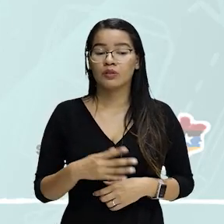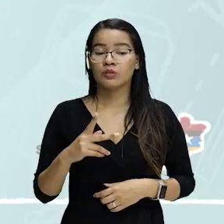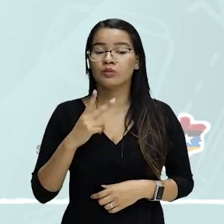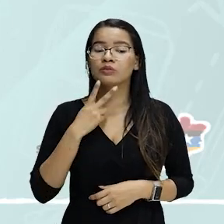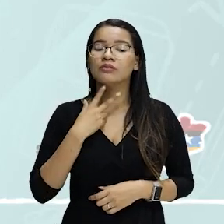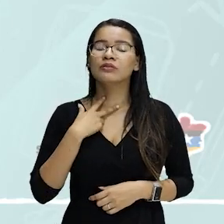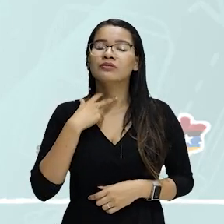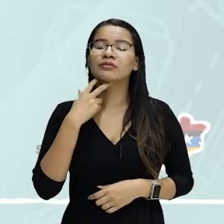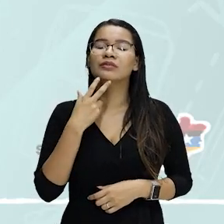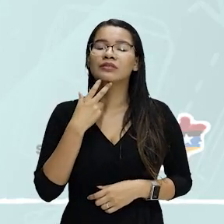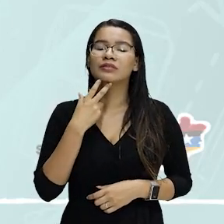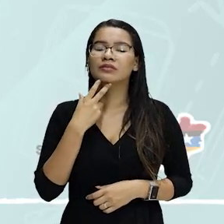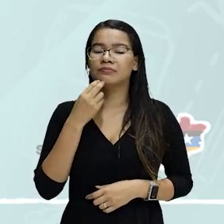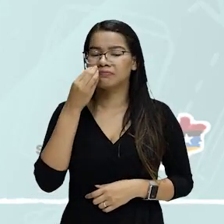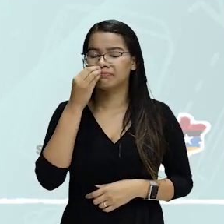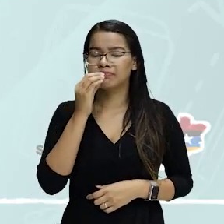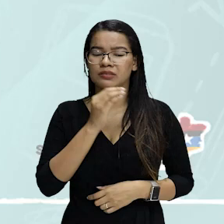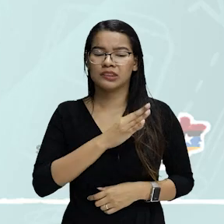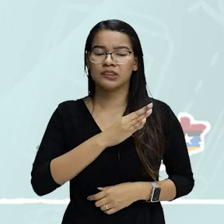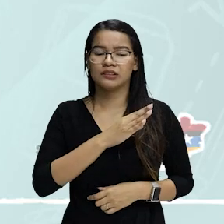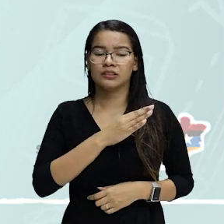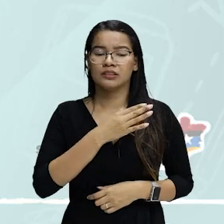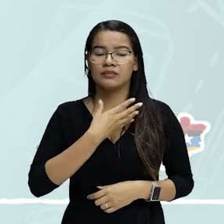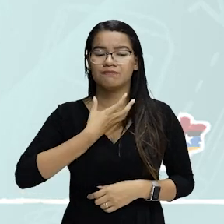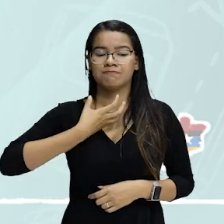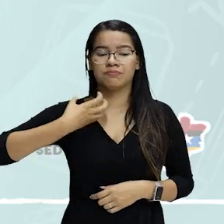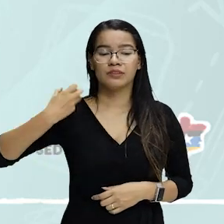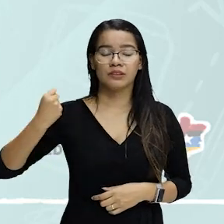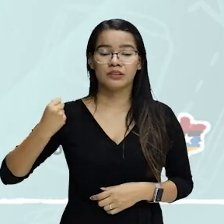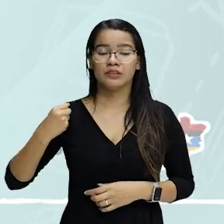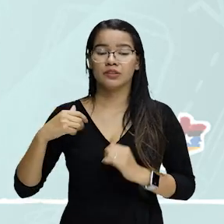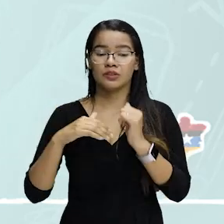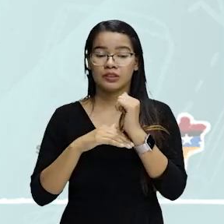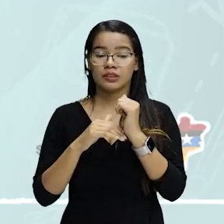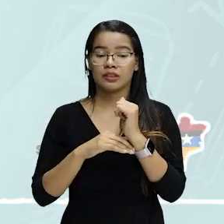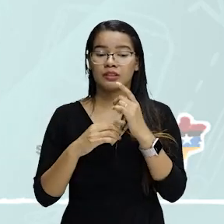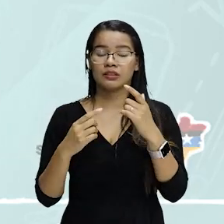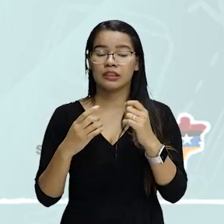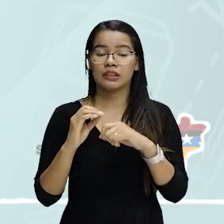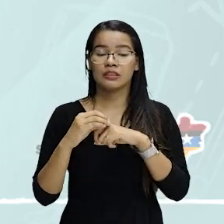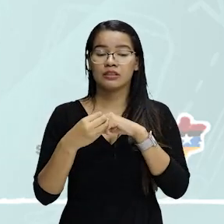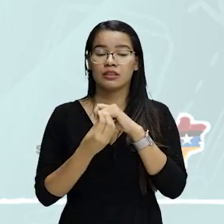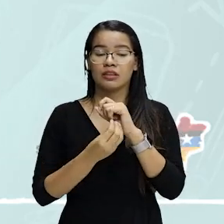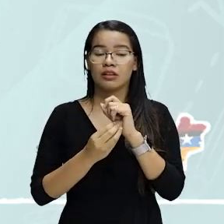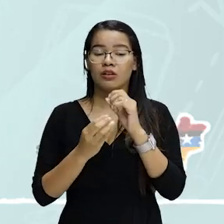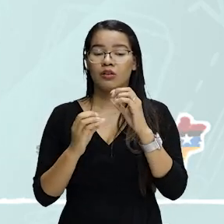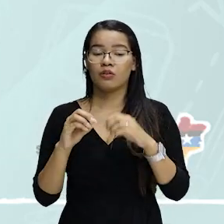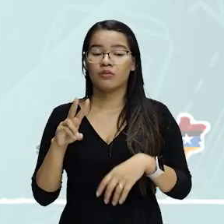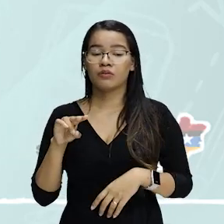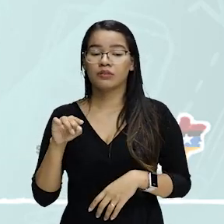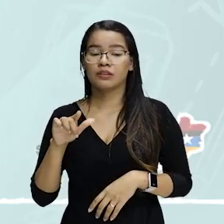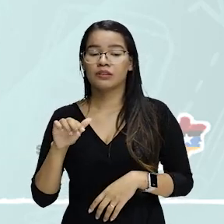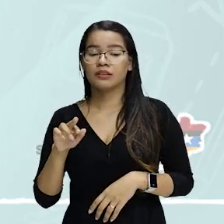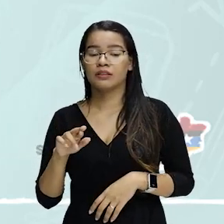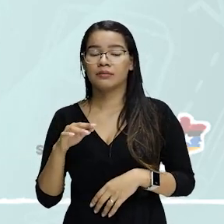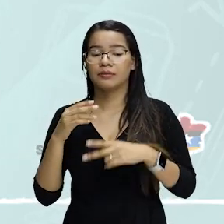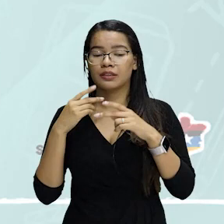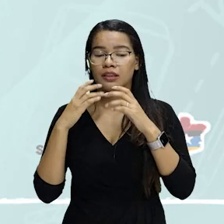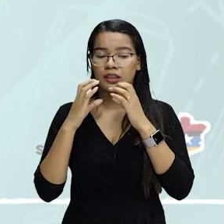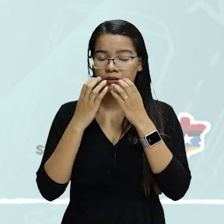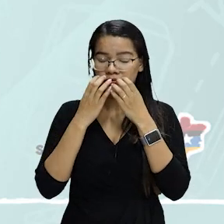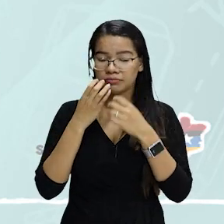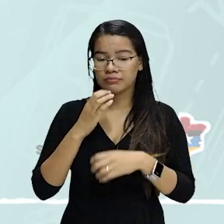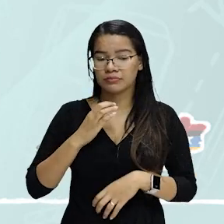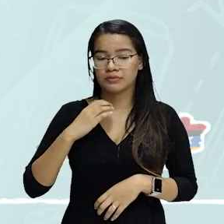tua garganta estúpida arrancar, do segredo da célula ovular, para latir